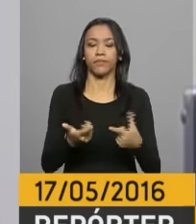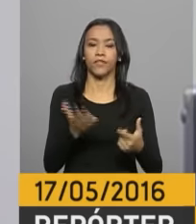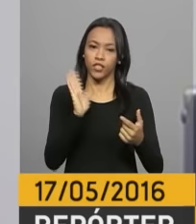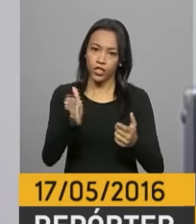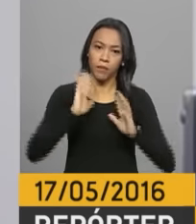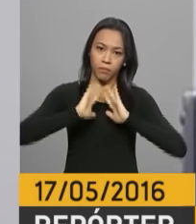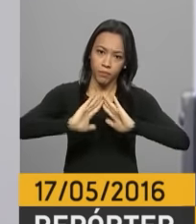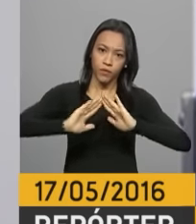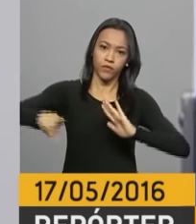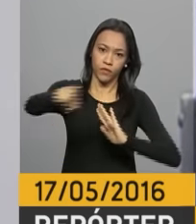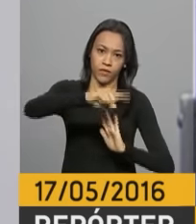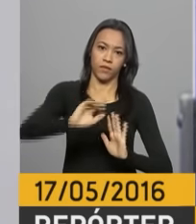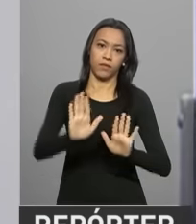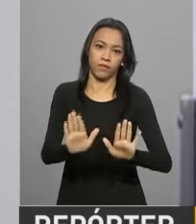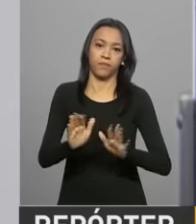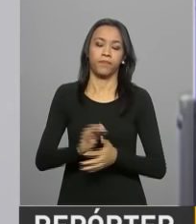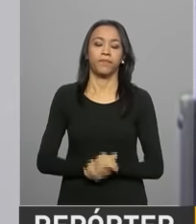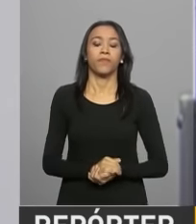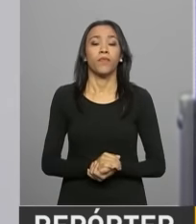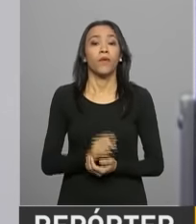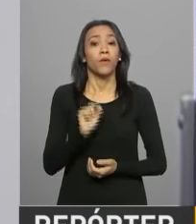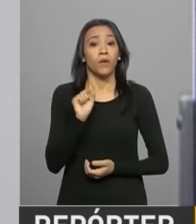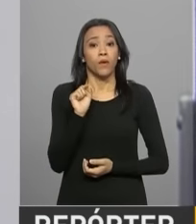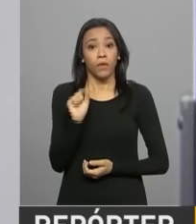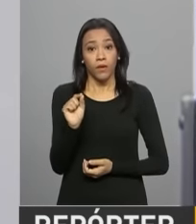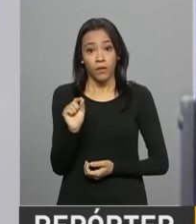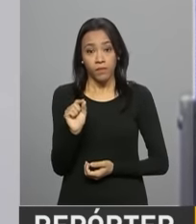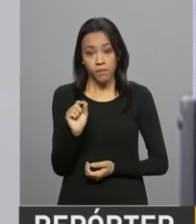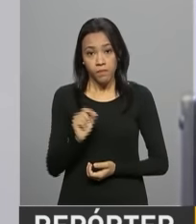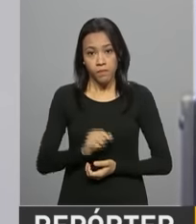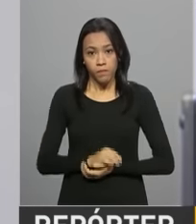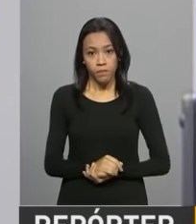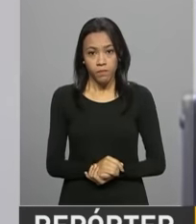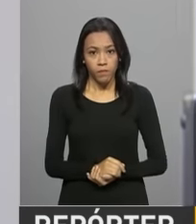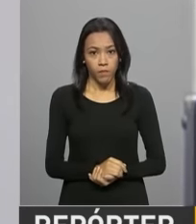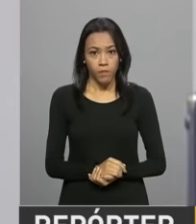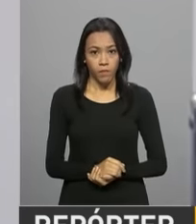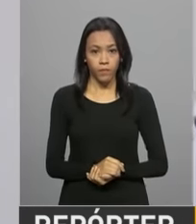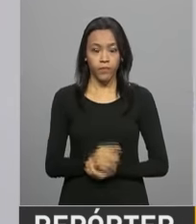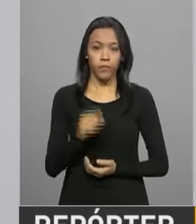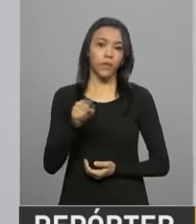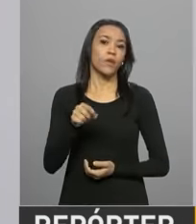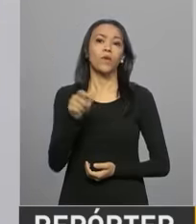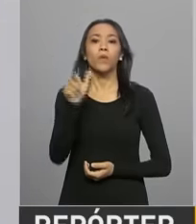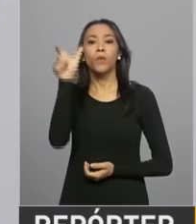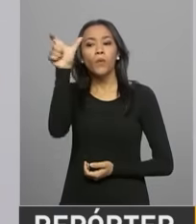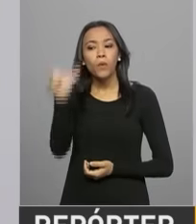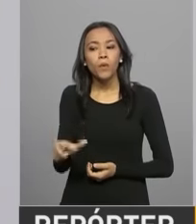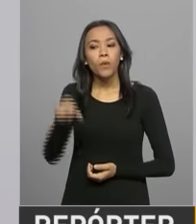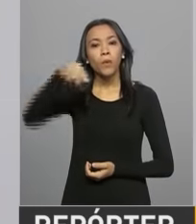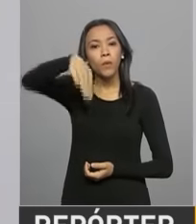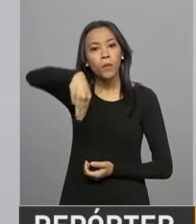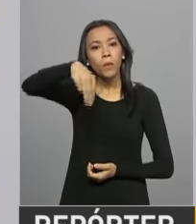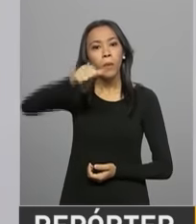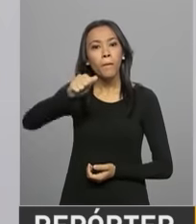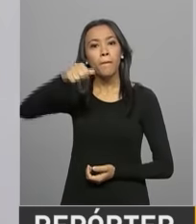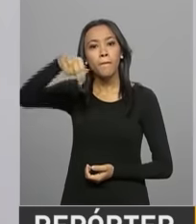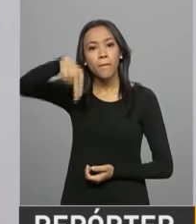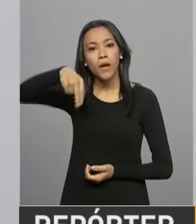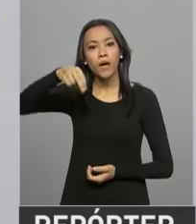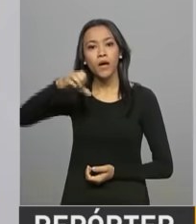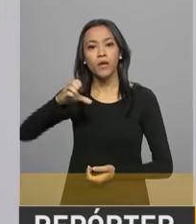né? A ideia é que o Mansueto vá